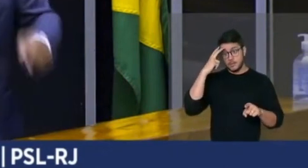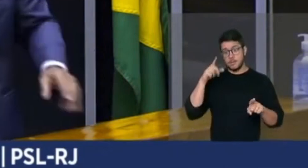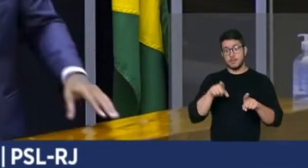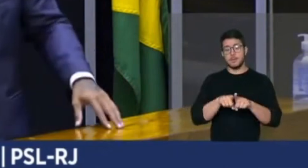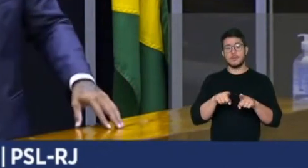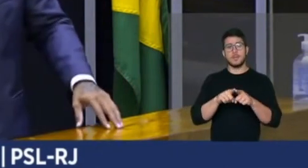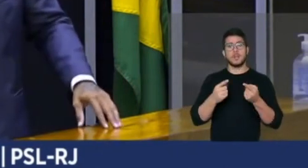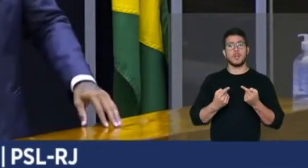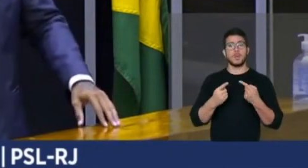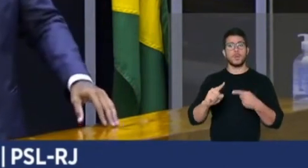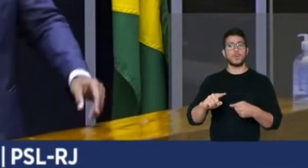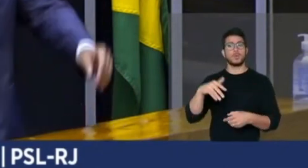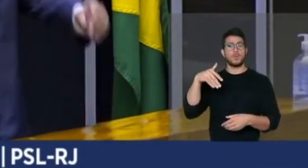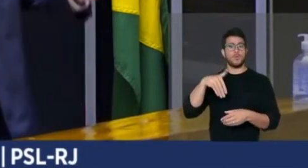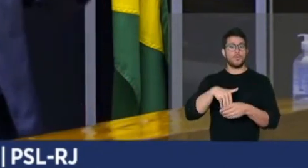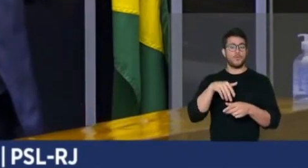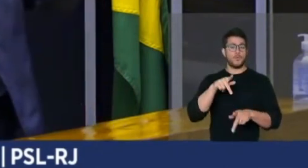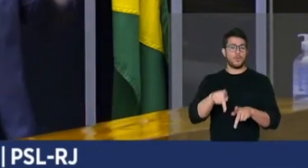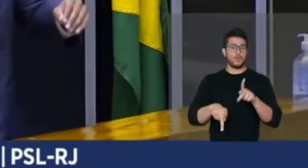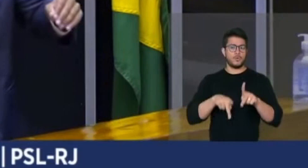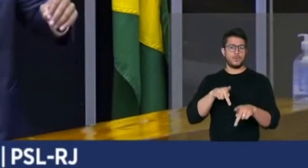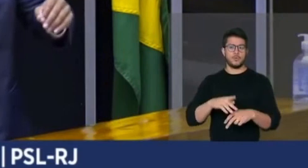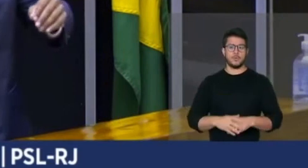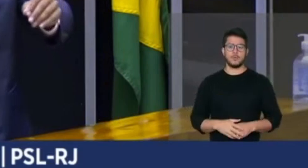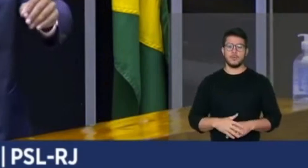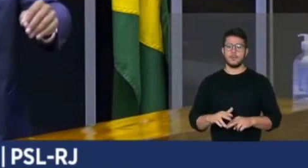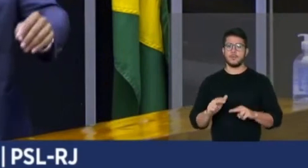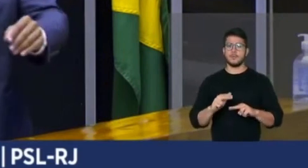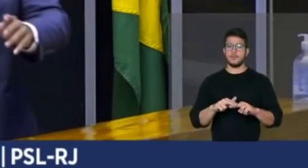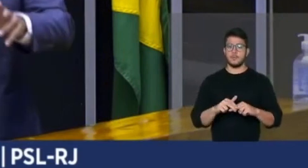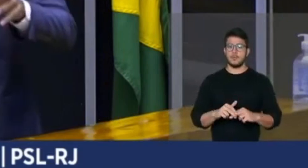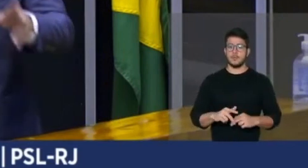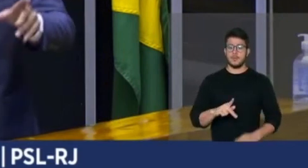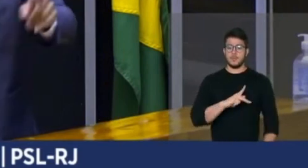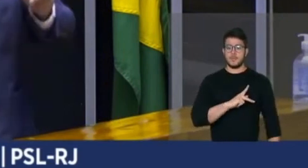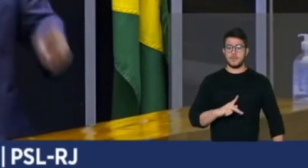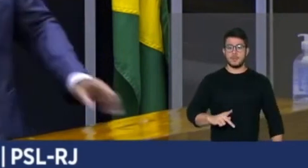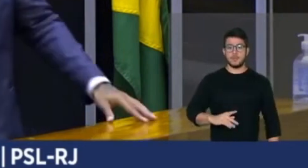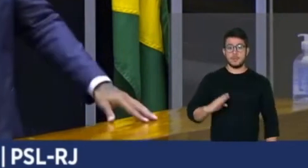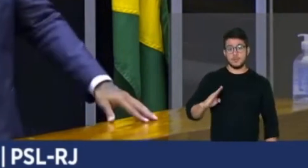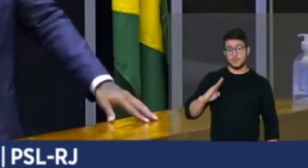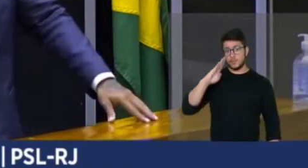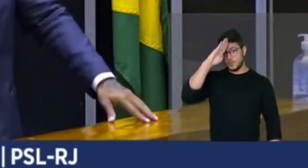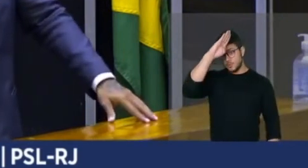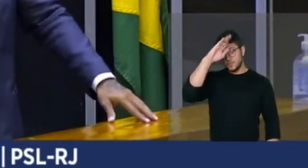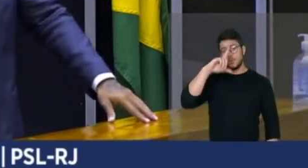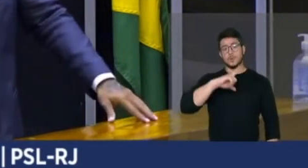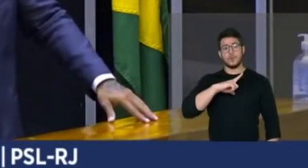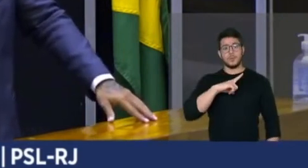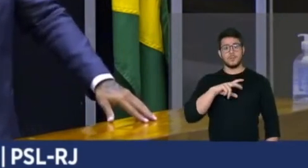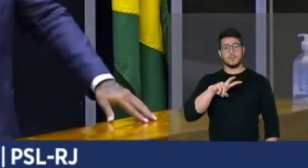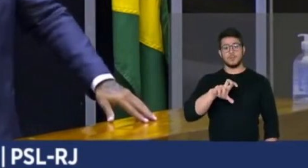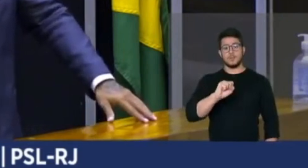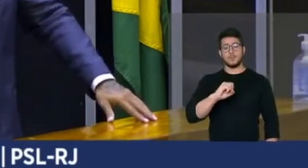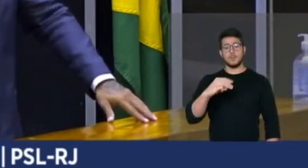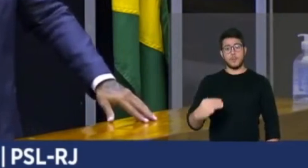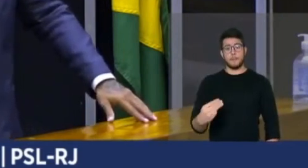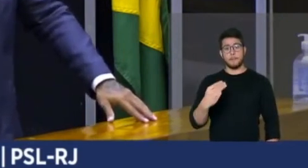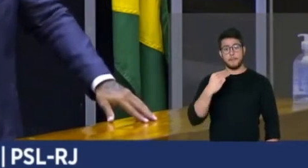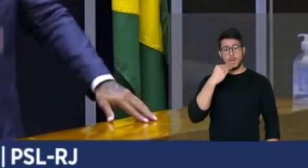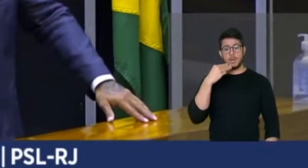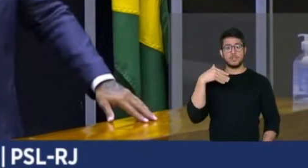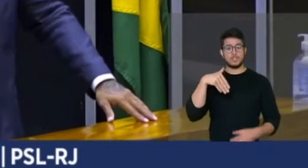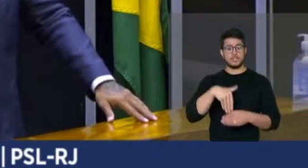voto popular. Porque Jair Bolsonaro, quando foi eleito, teve quase 58 milhões de votos de pessoas